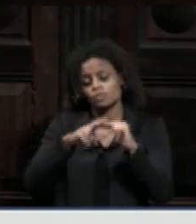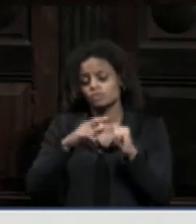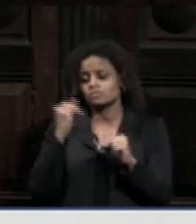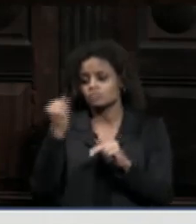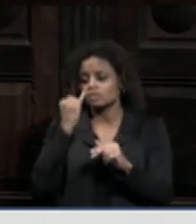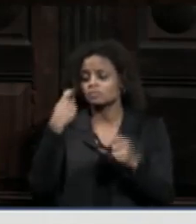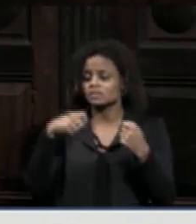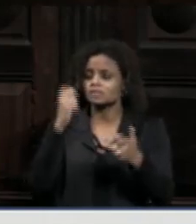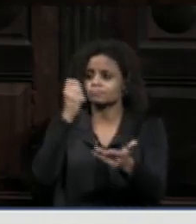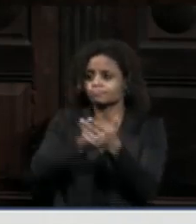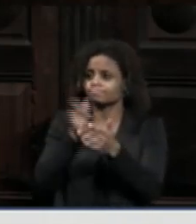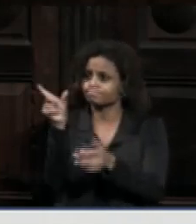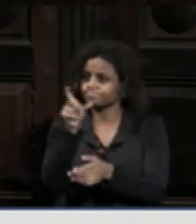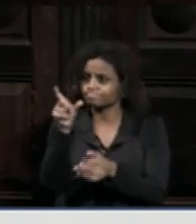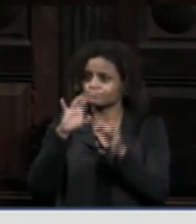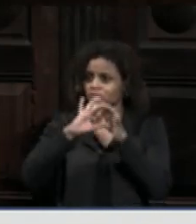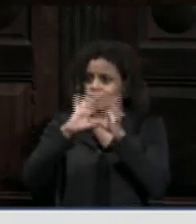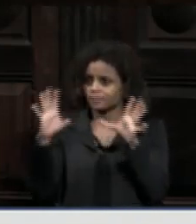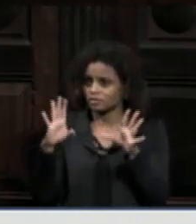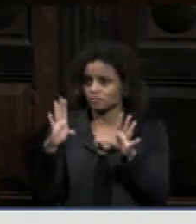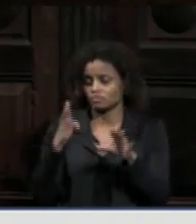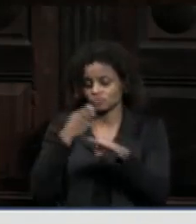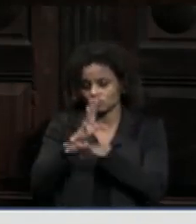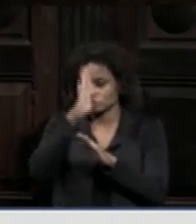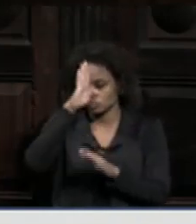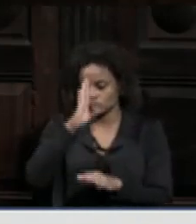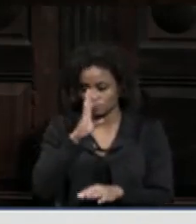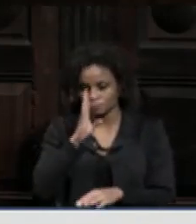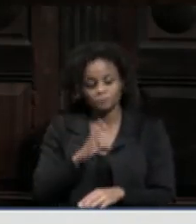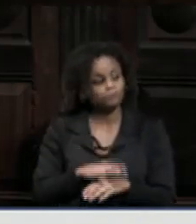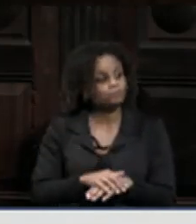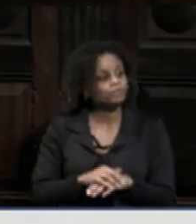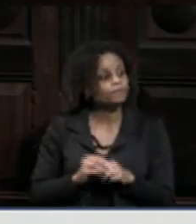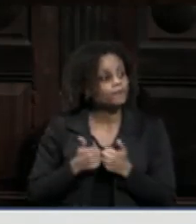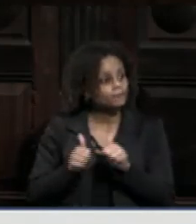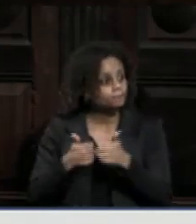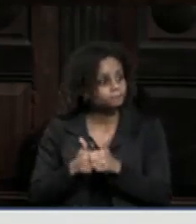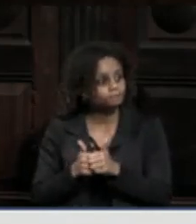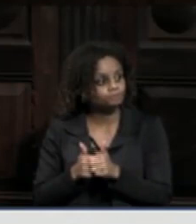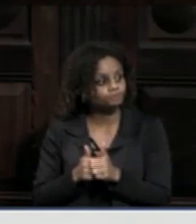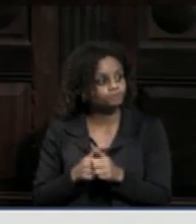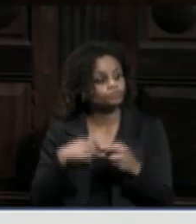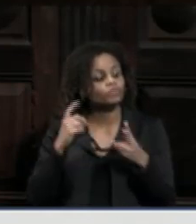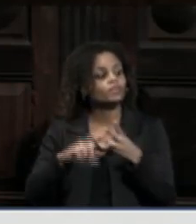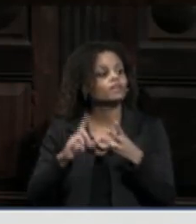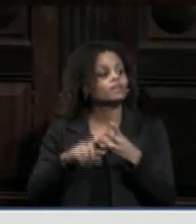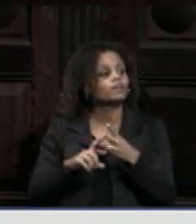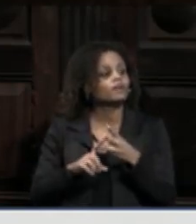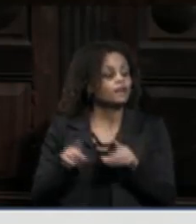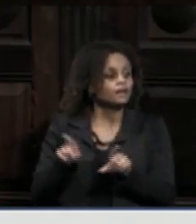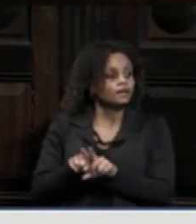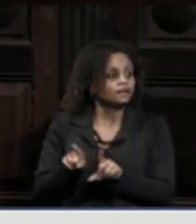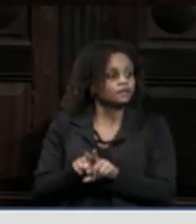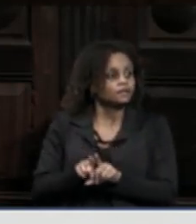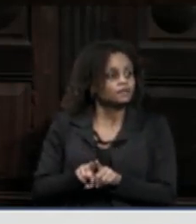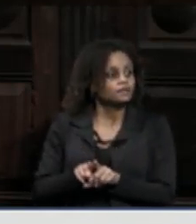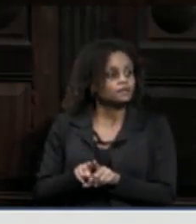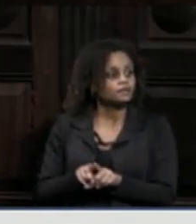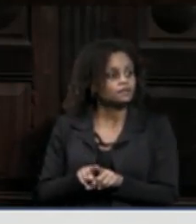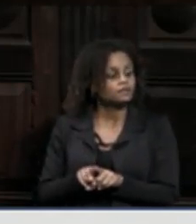E o terceiro aspecto é também uma forma de enfrentar, e Vossa Excelência tem feito debate nesse